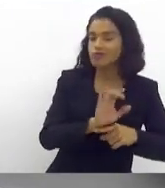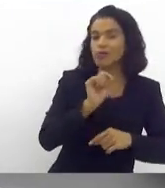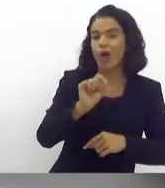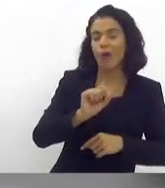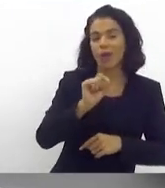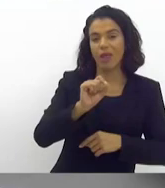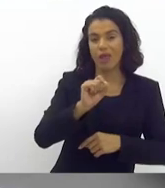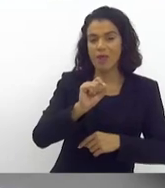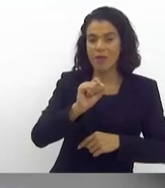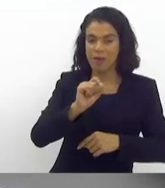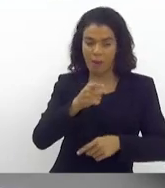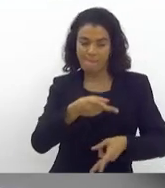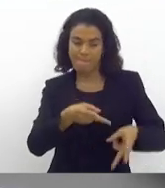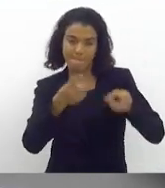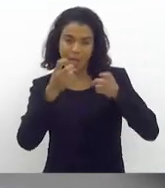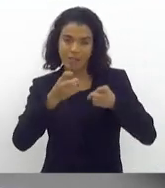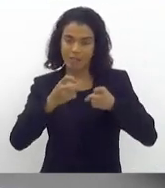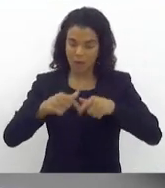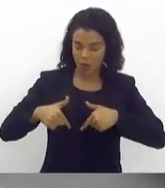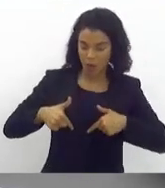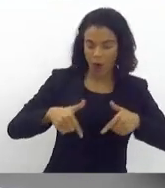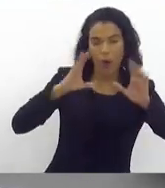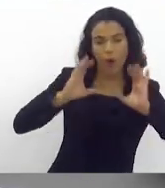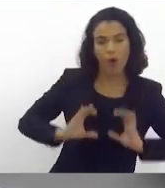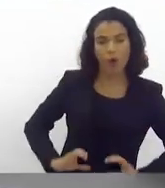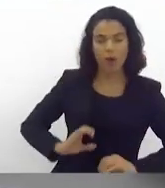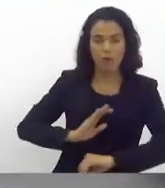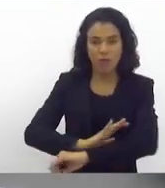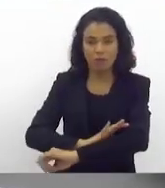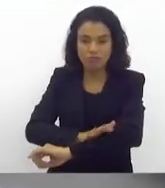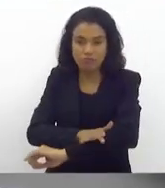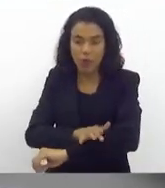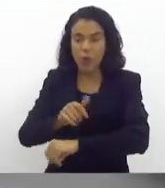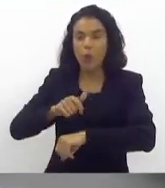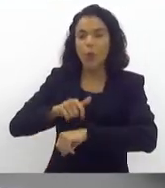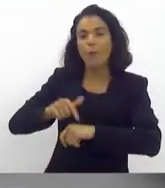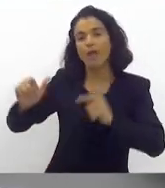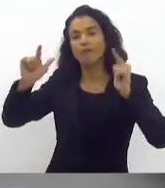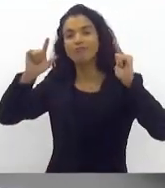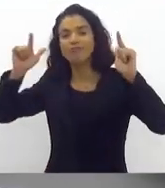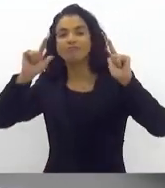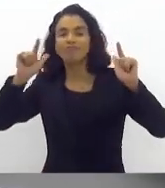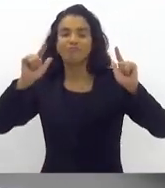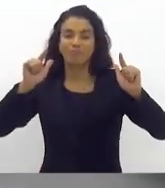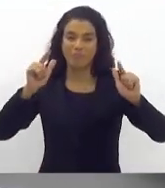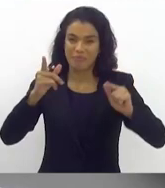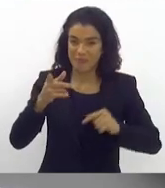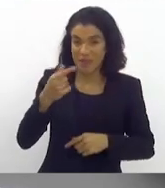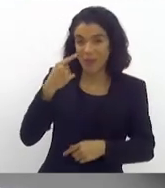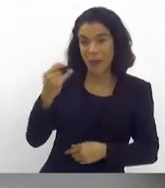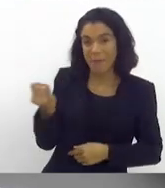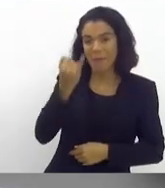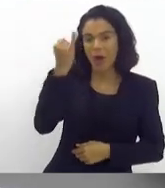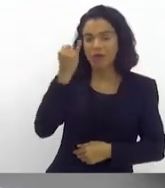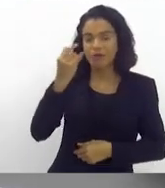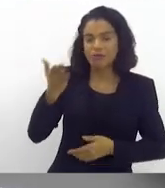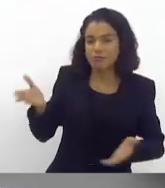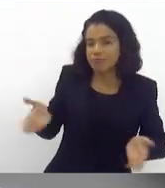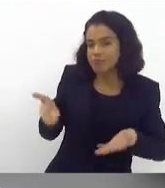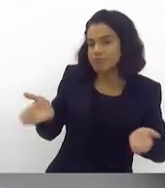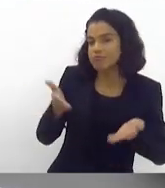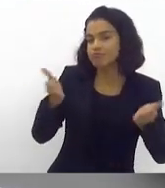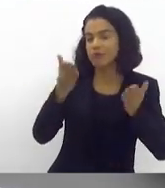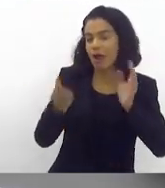práticas racistas, né, no momento de entretenimento e de lazer. Então, muito importante a gente construir